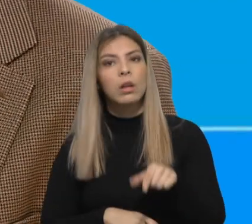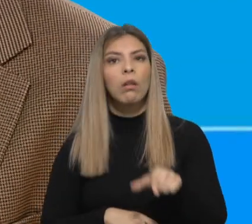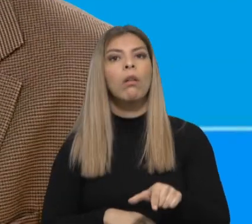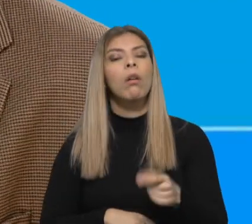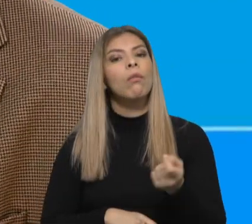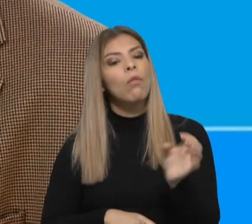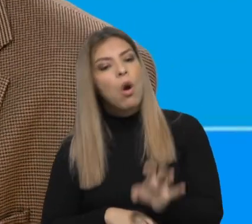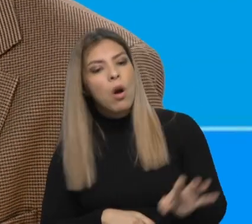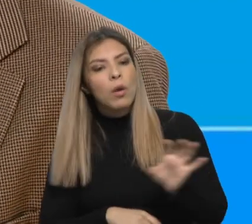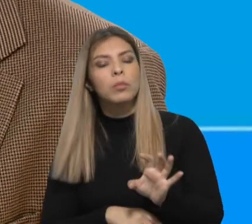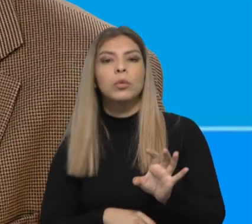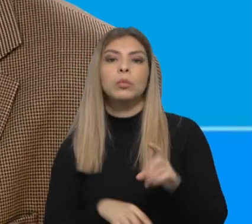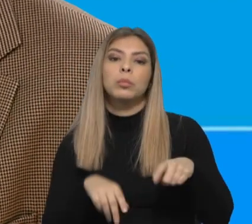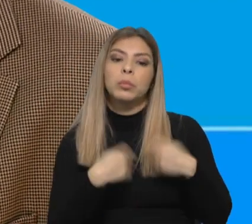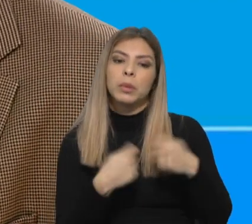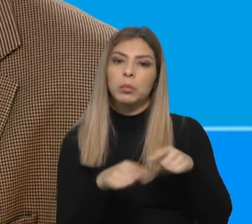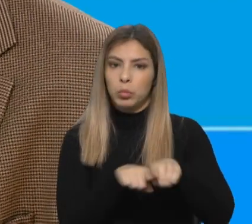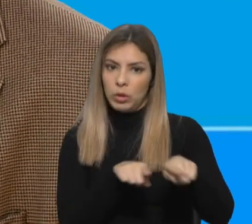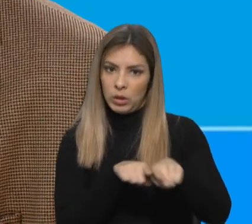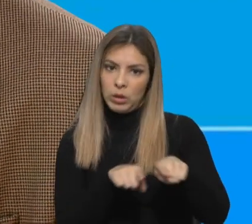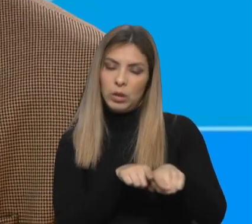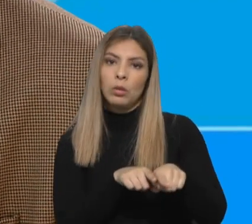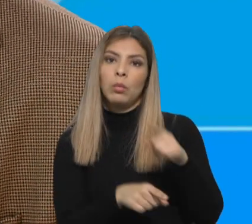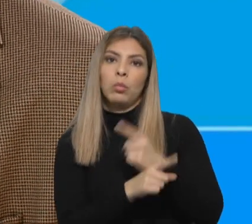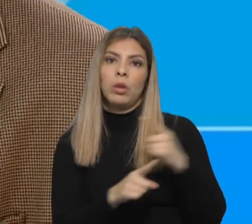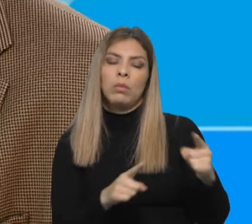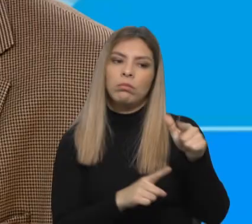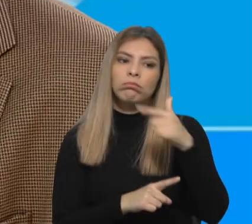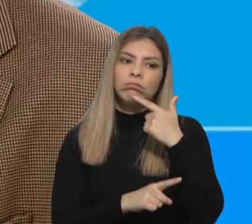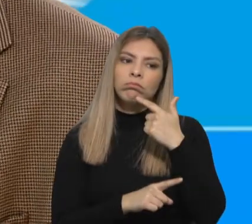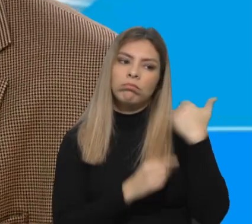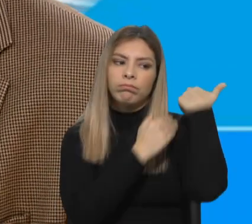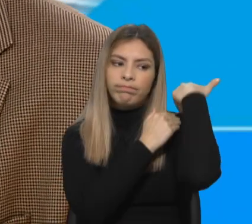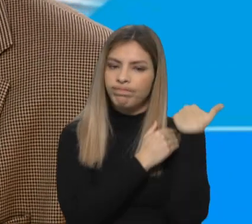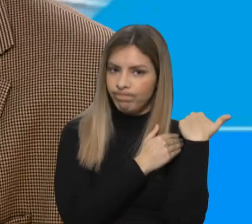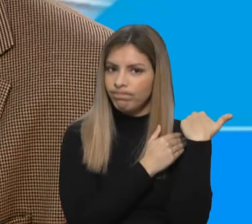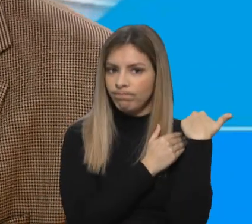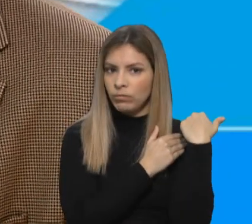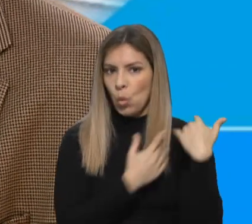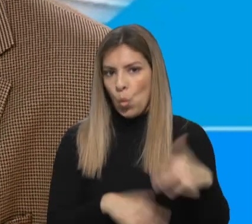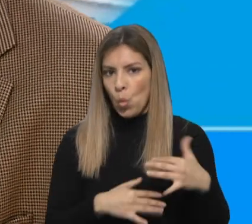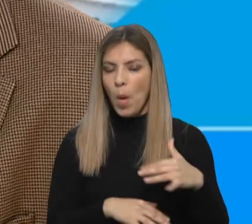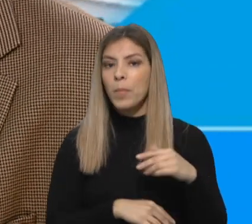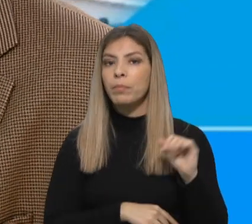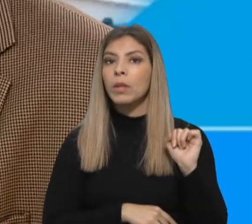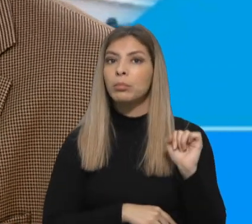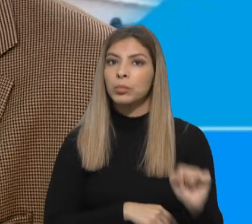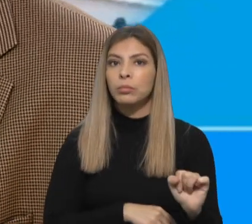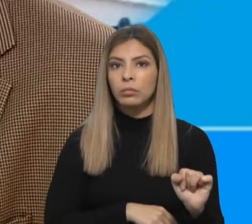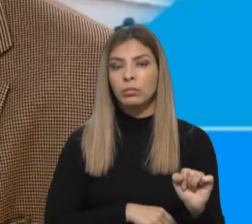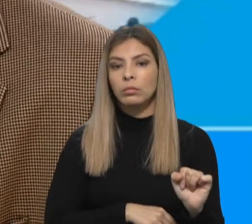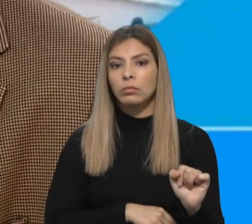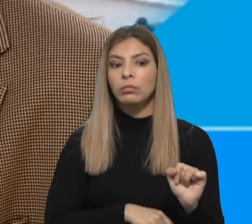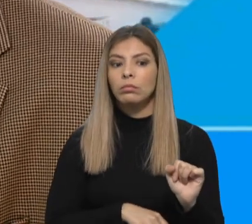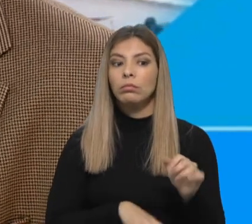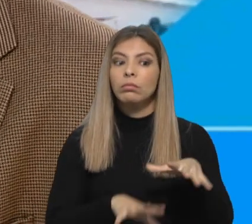os partidos políticos, até porque os partidos políticos têm tido uma responsabilidade muito grande, que é a de exercer praticamente o monopólio da